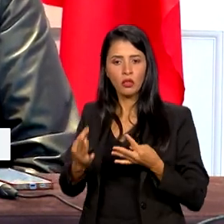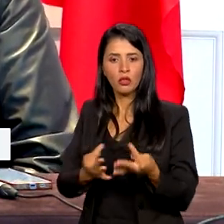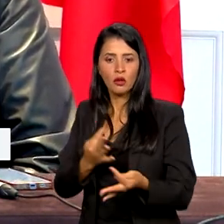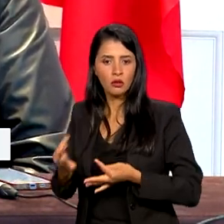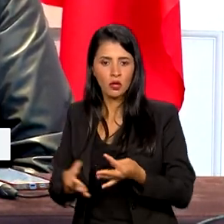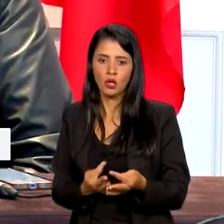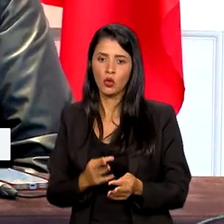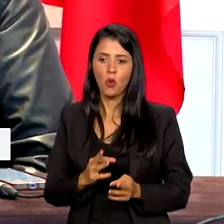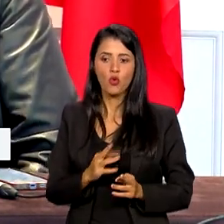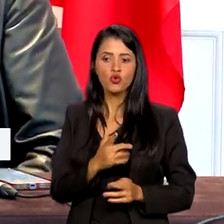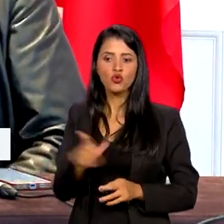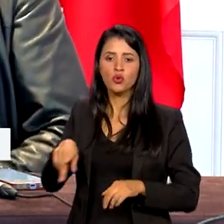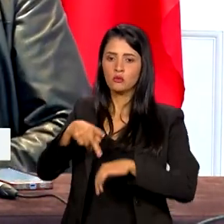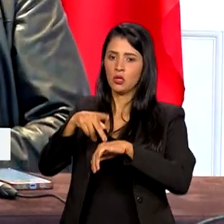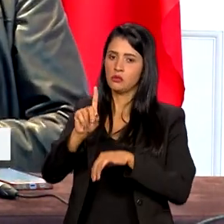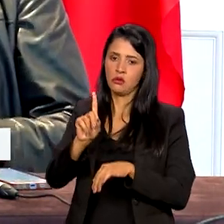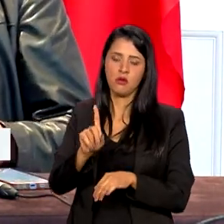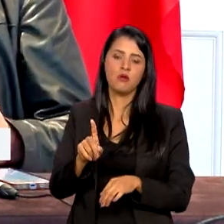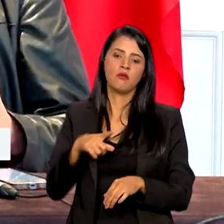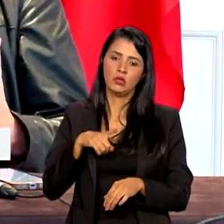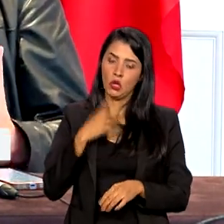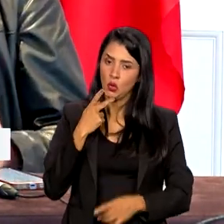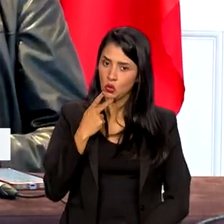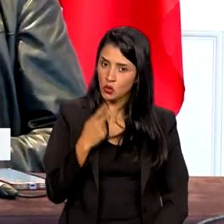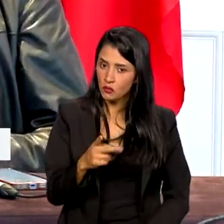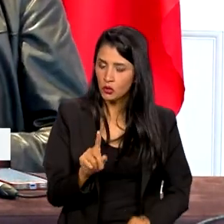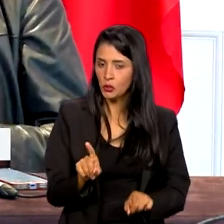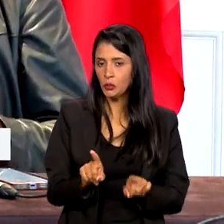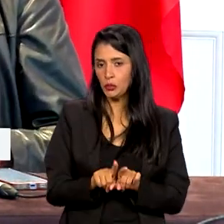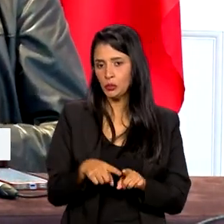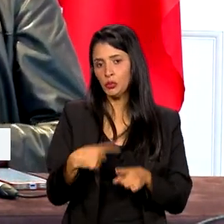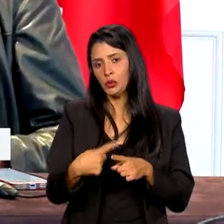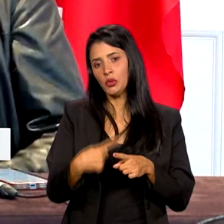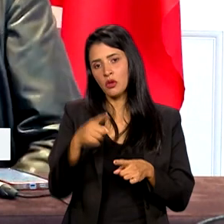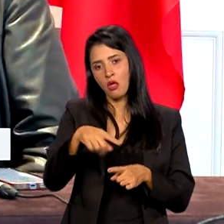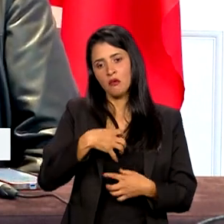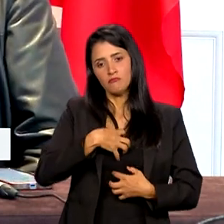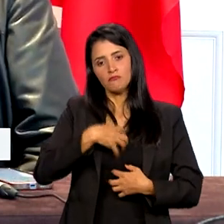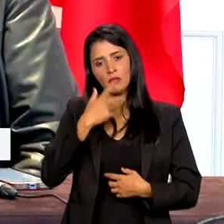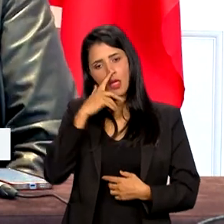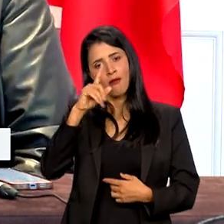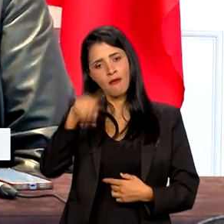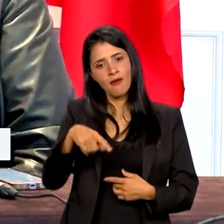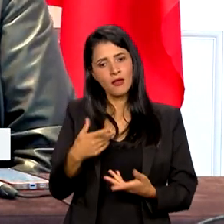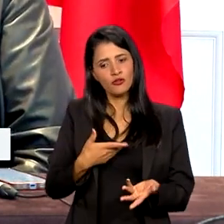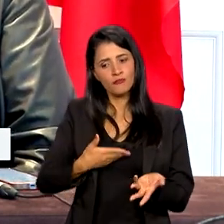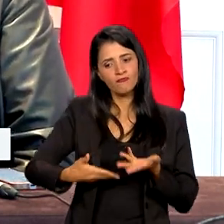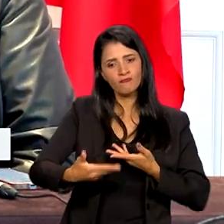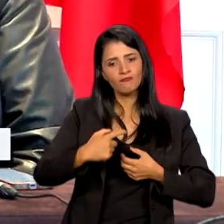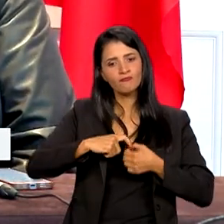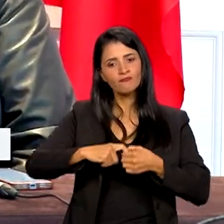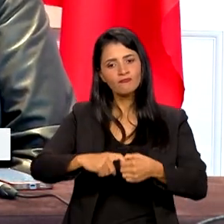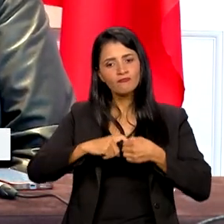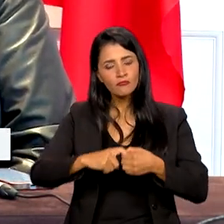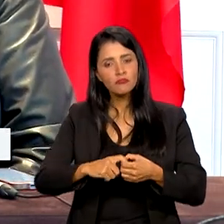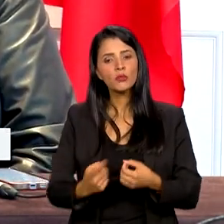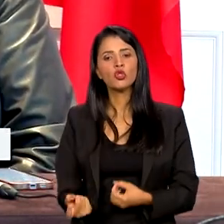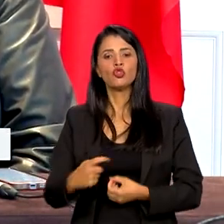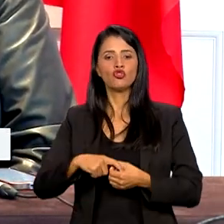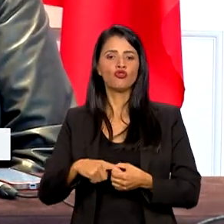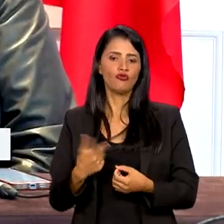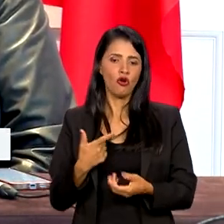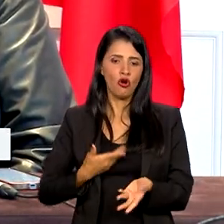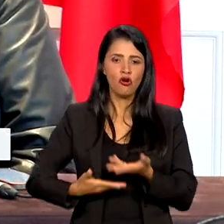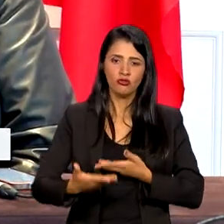como estrangeiros. Então, assim, estou dizendo isso que é um sentimento muito de parceria e de reconstrução